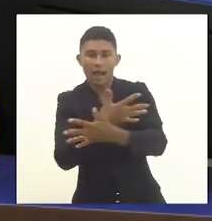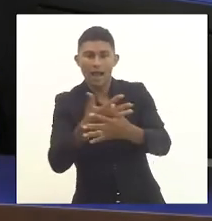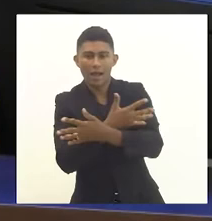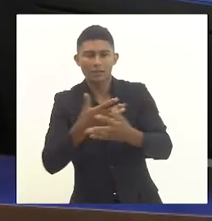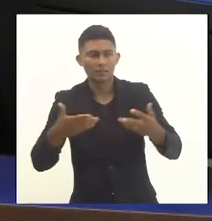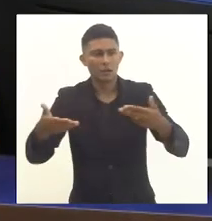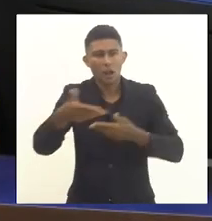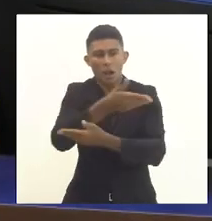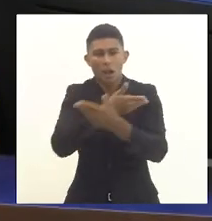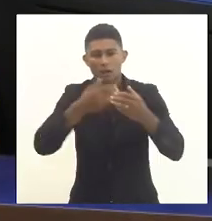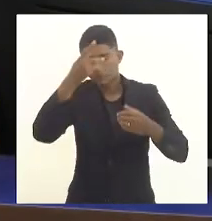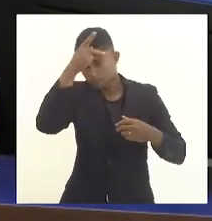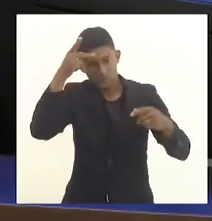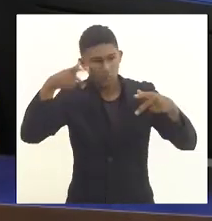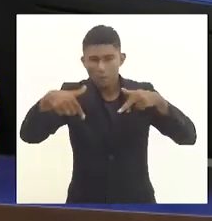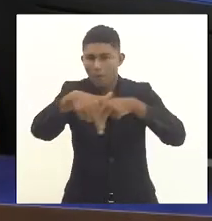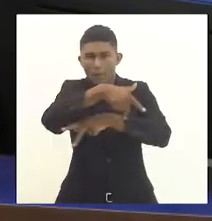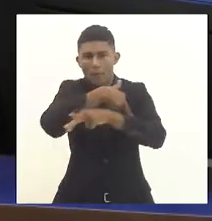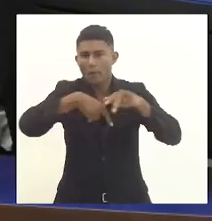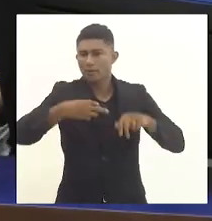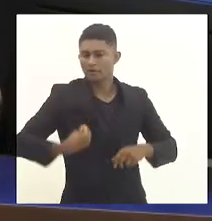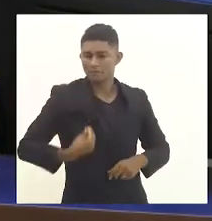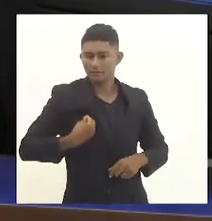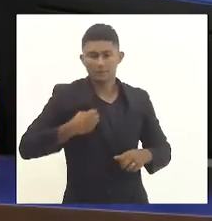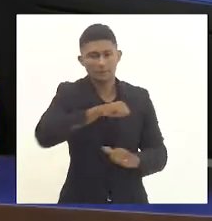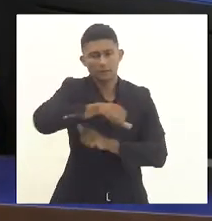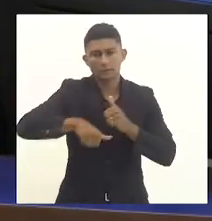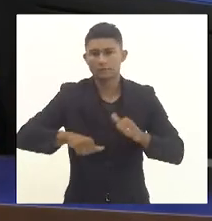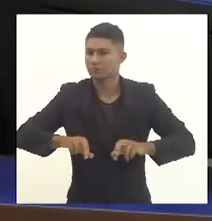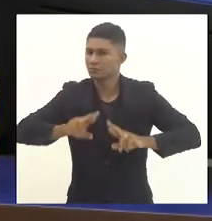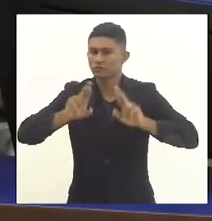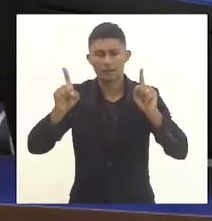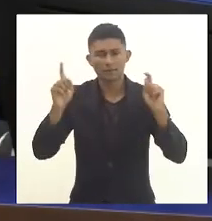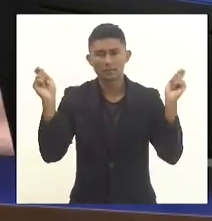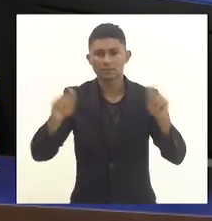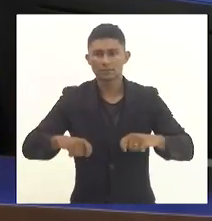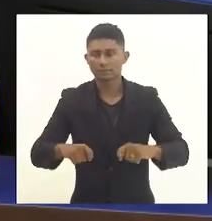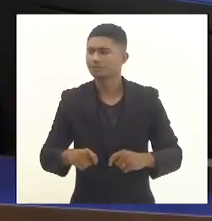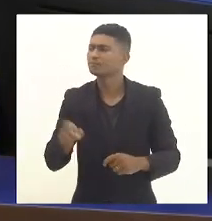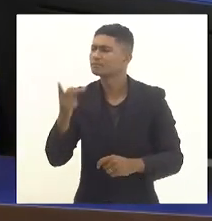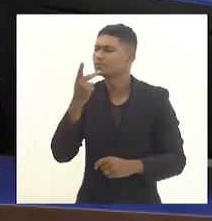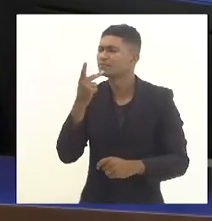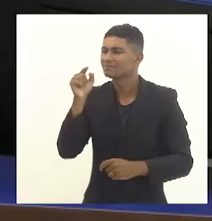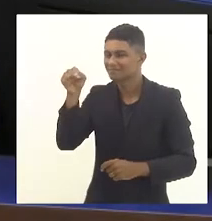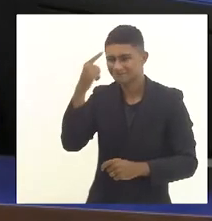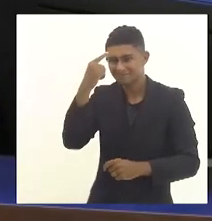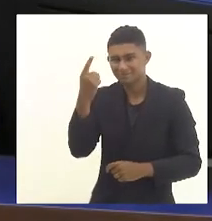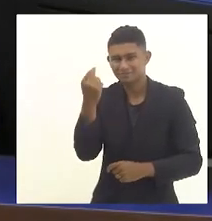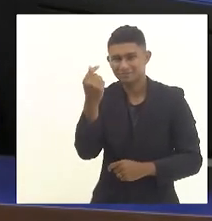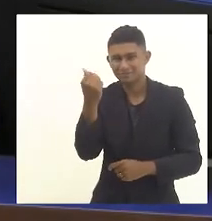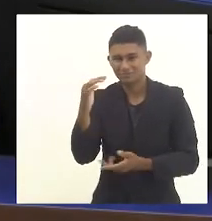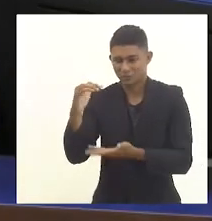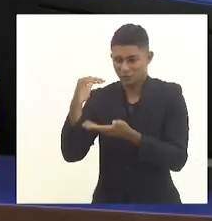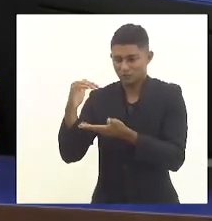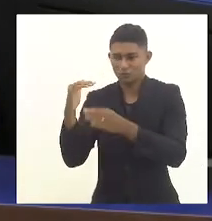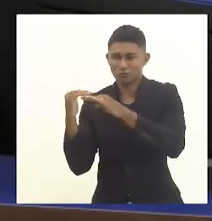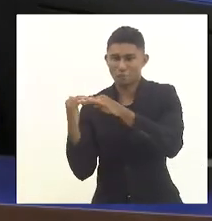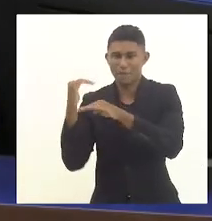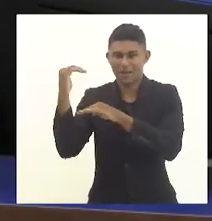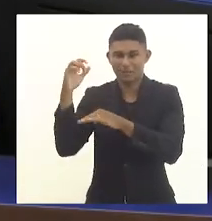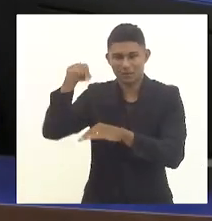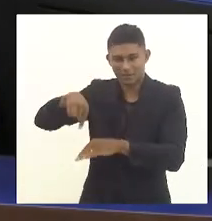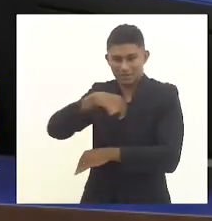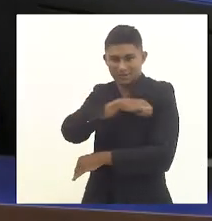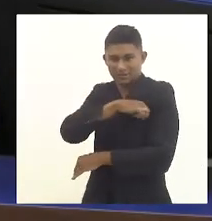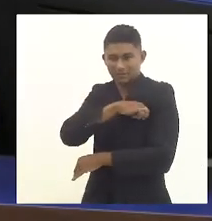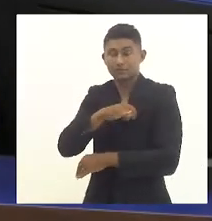nos deparamos com uma série, né, o senhor mesmo comentou a questão do Fundo Soberano, das leis aqui no território, no Fluminense, uma